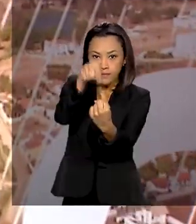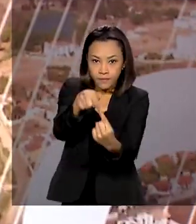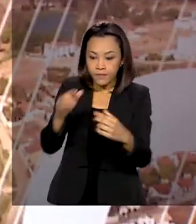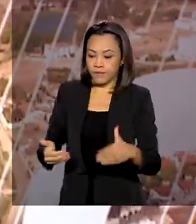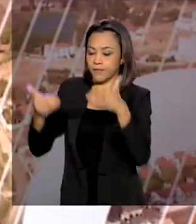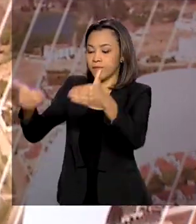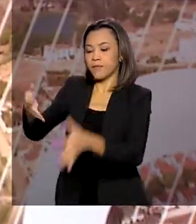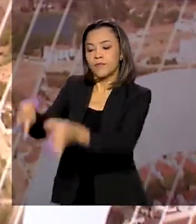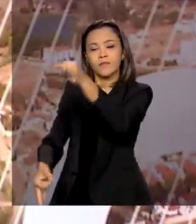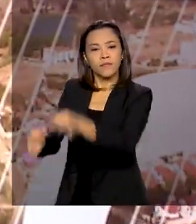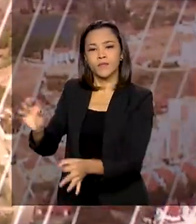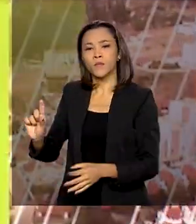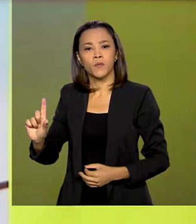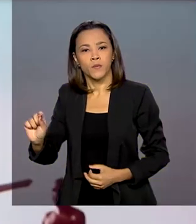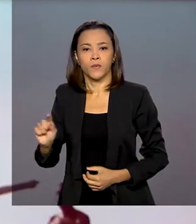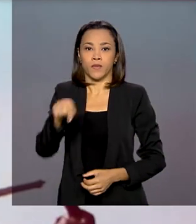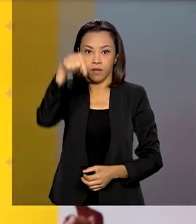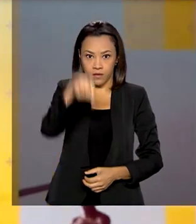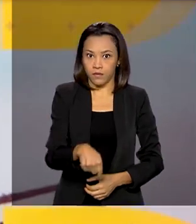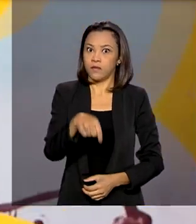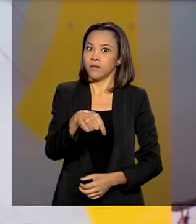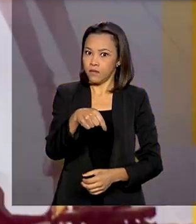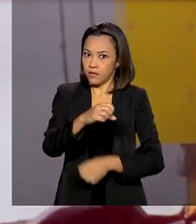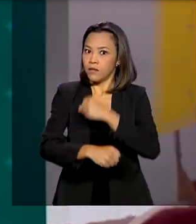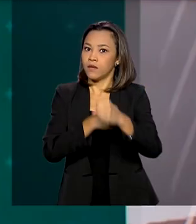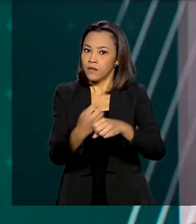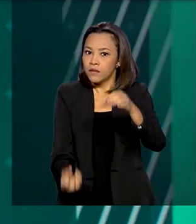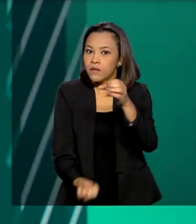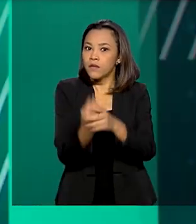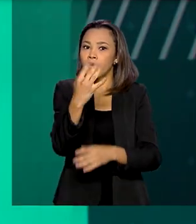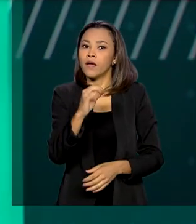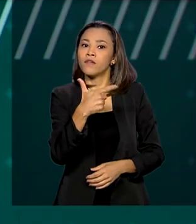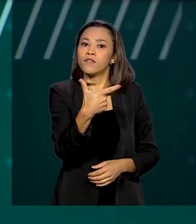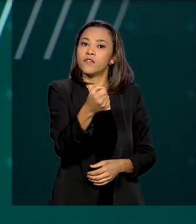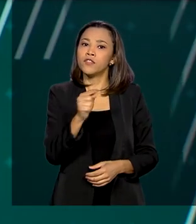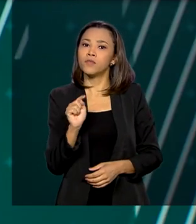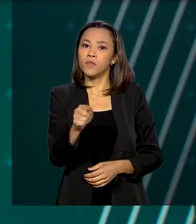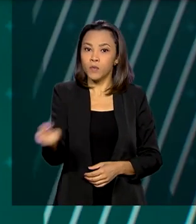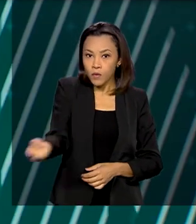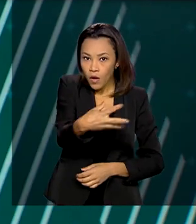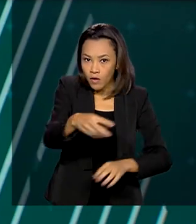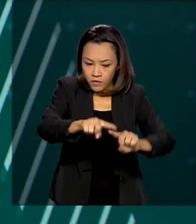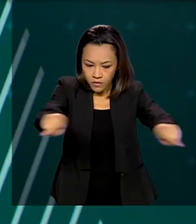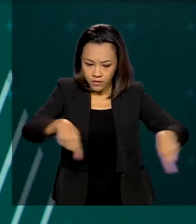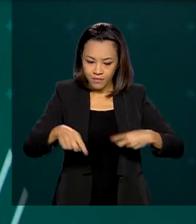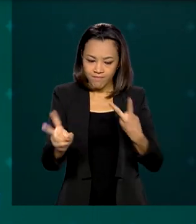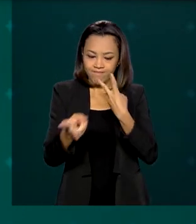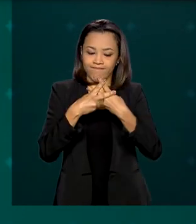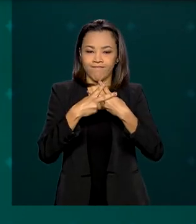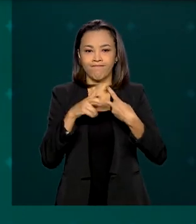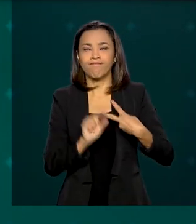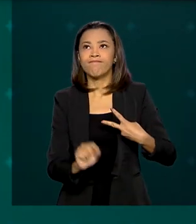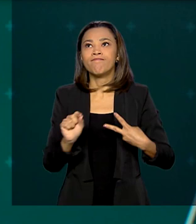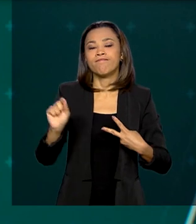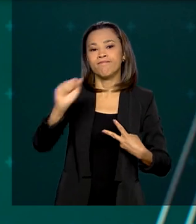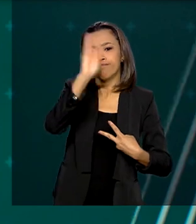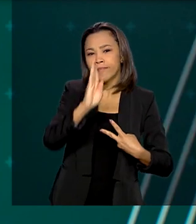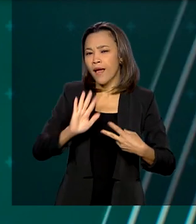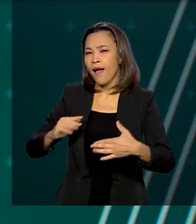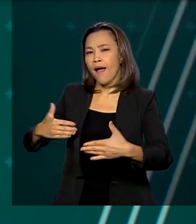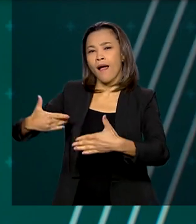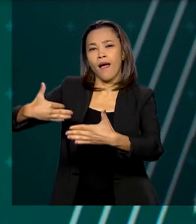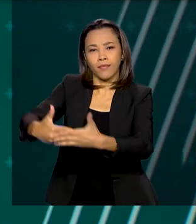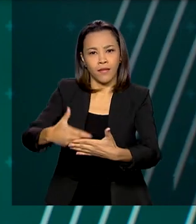da Justiça é criar neste ano 20 mil novas vagas no sistema penitenciário em todo o país até